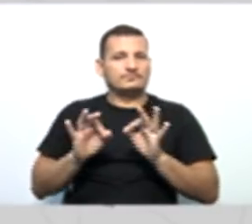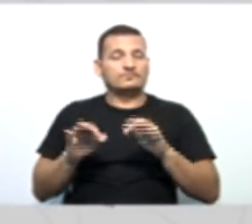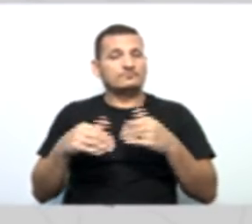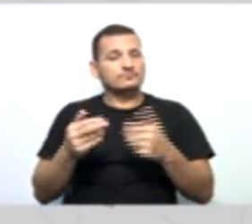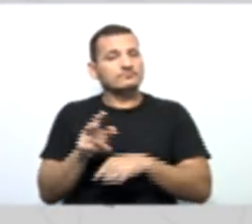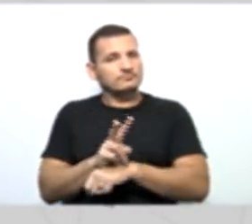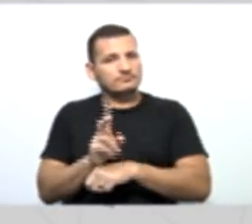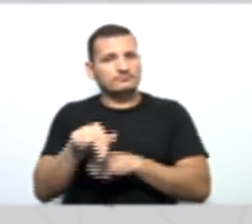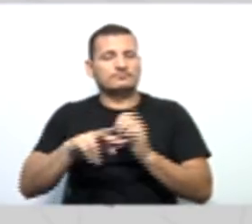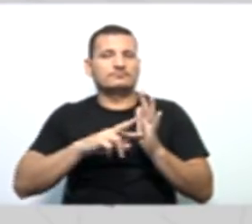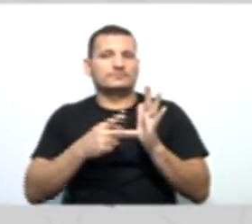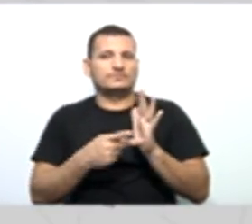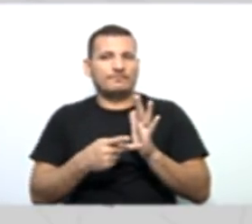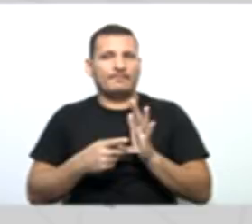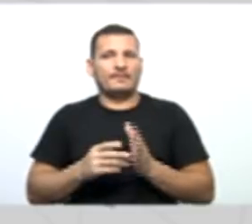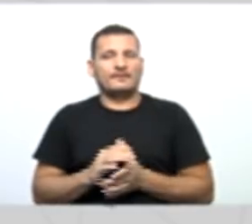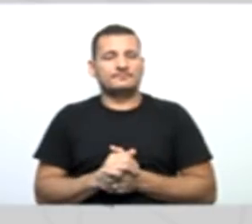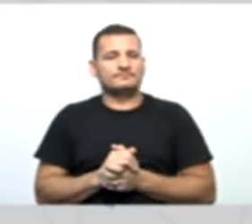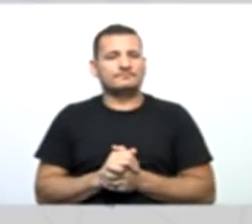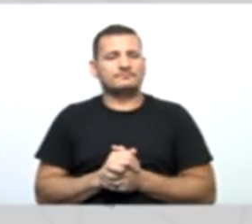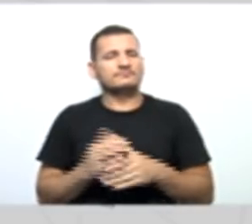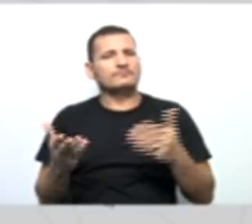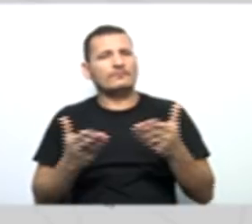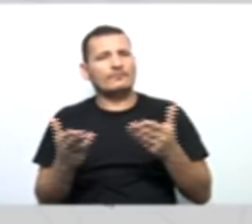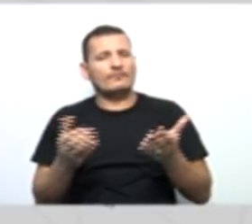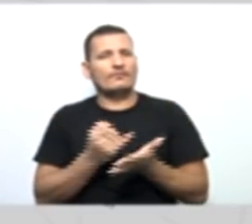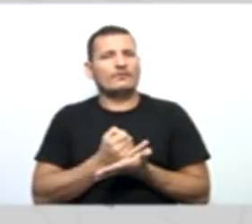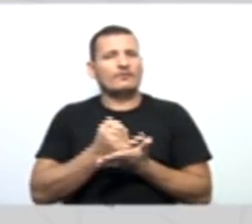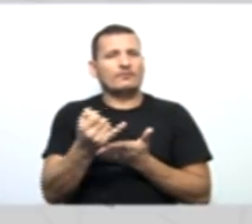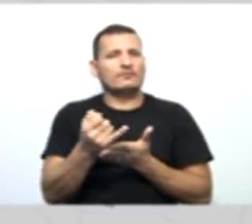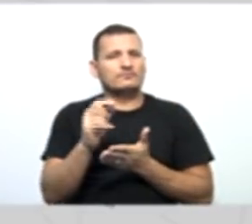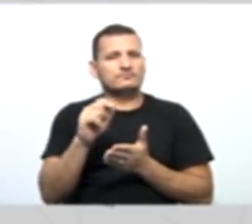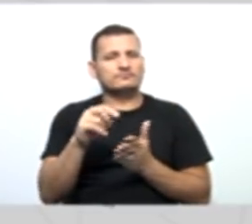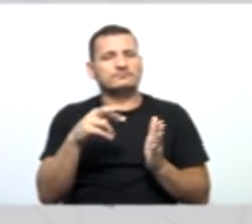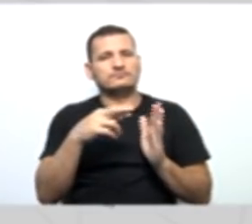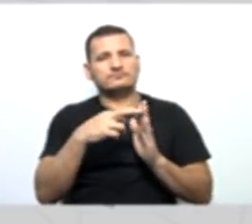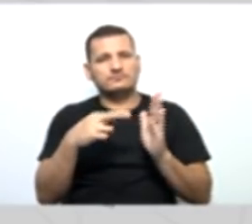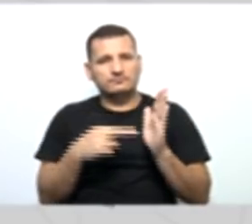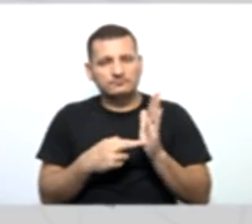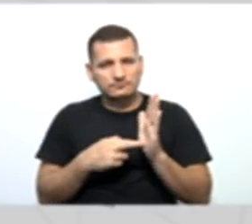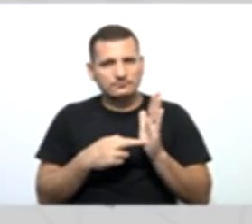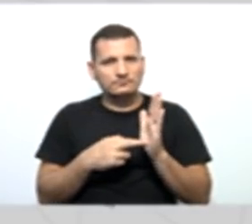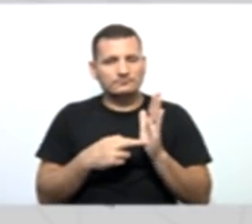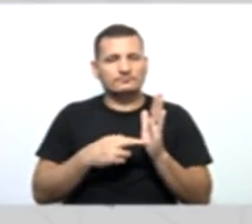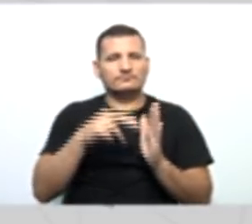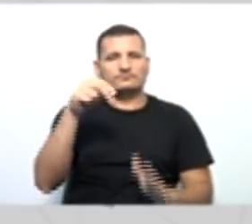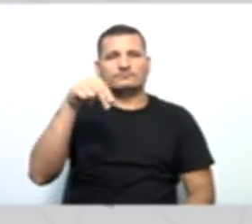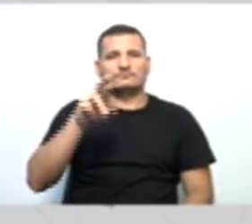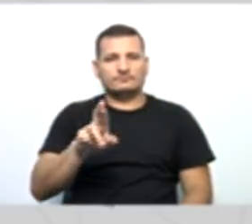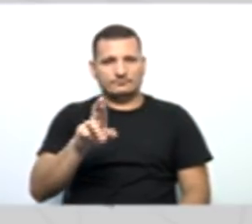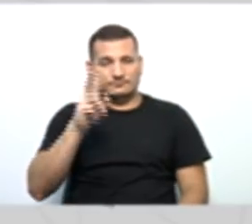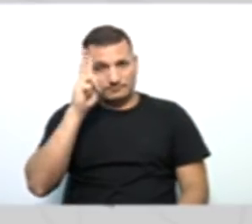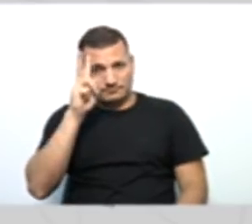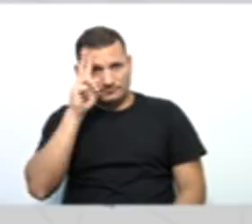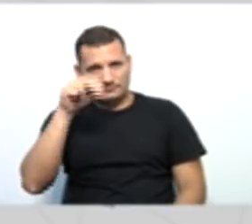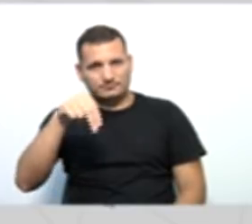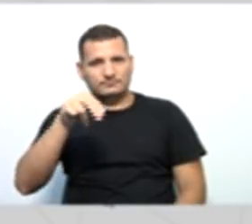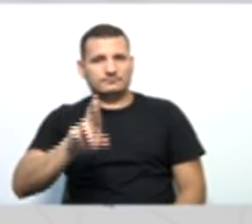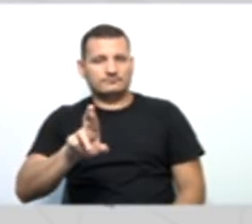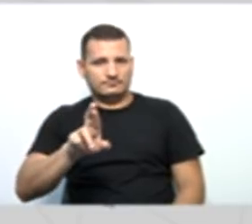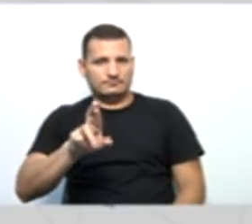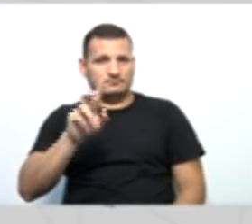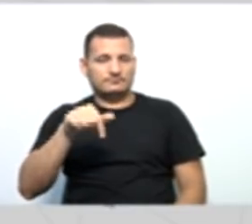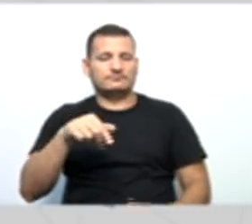segurança é isso. Agora, no que diz respeito à introdução às normas regulamentadoras, as NRs. Lembra as NRs? NRs